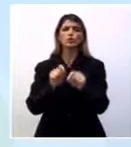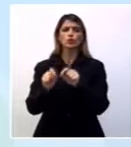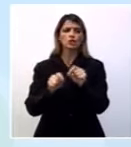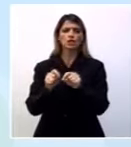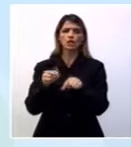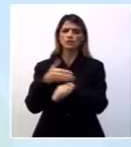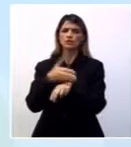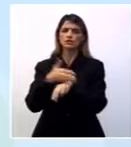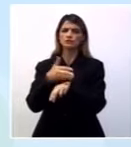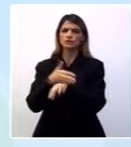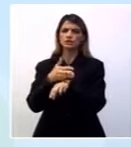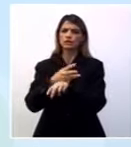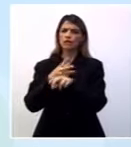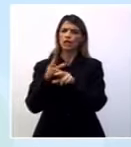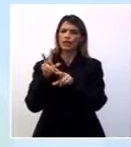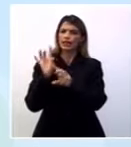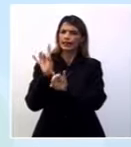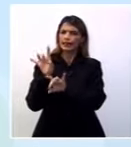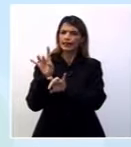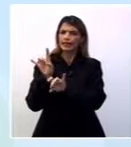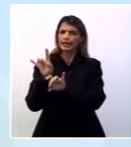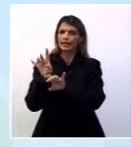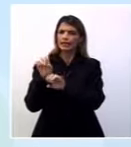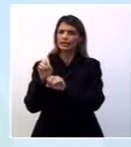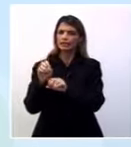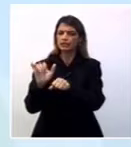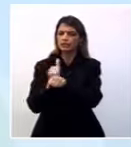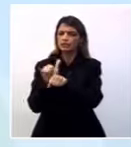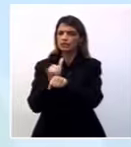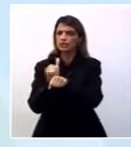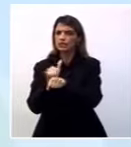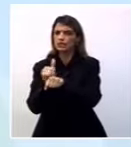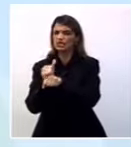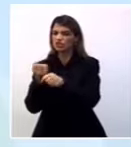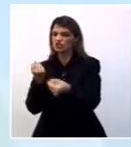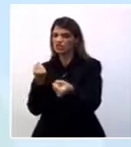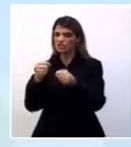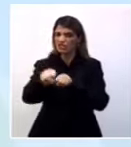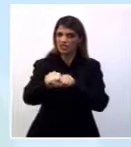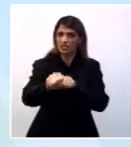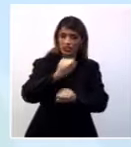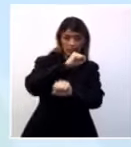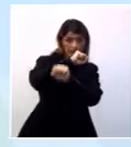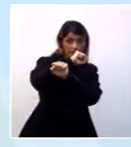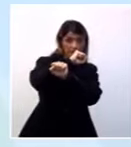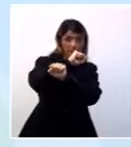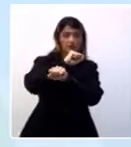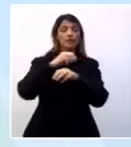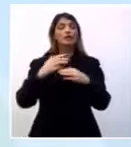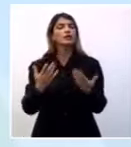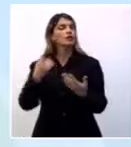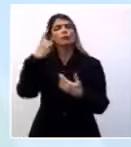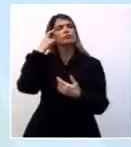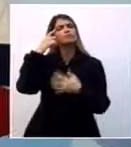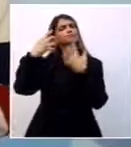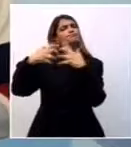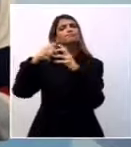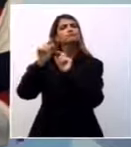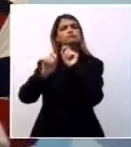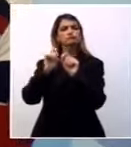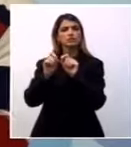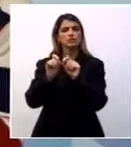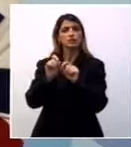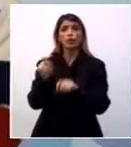técnicas, criando estratégias, desenvolvimento de ações de ataque e defesa. Então, vamos pensar no seguinte: o